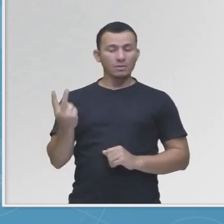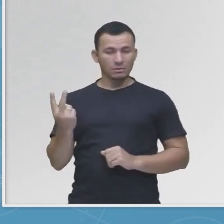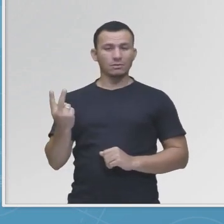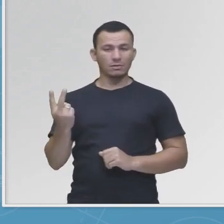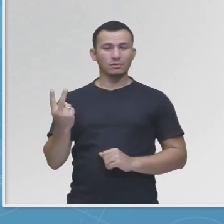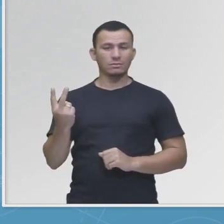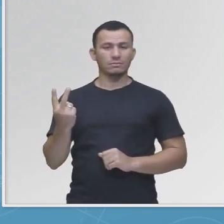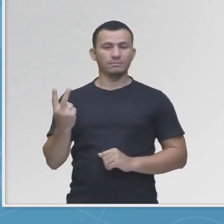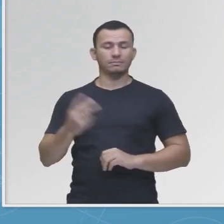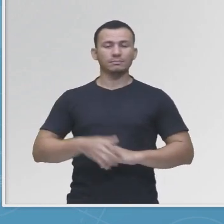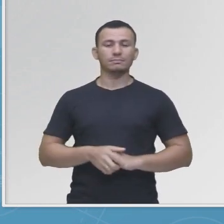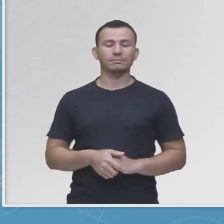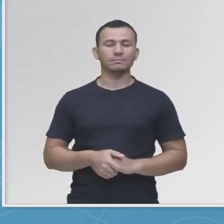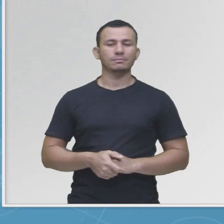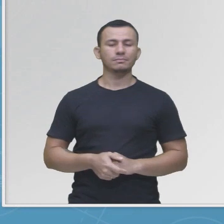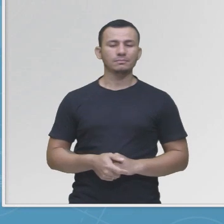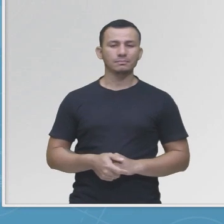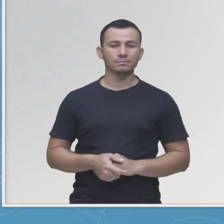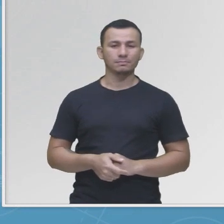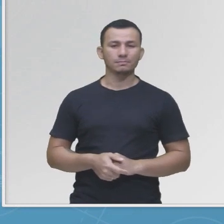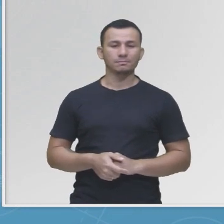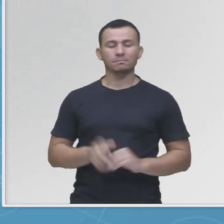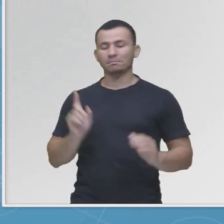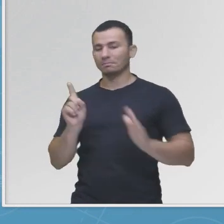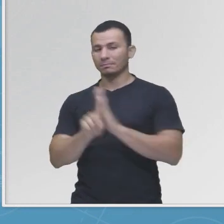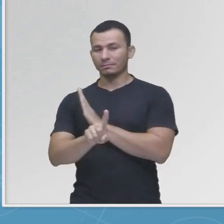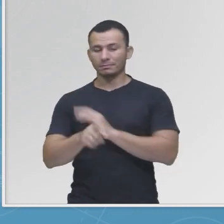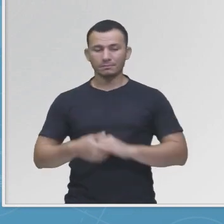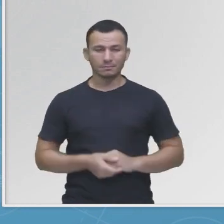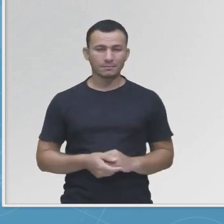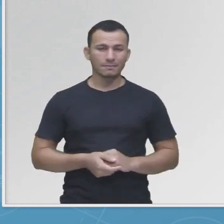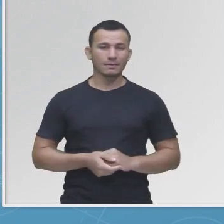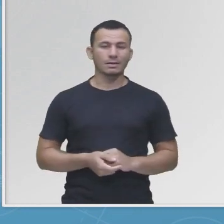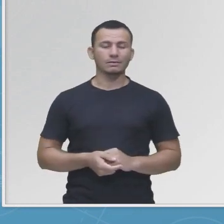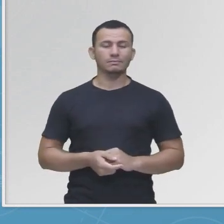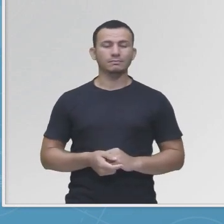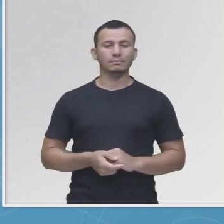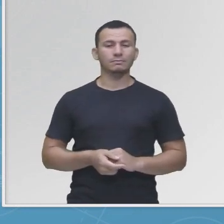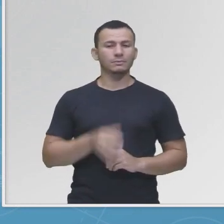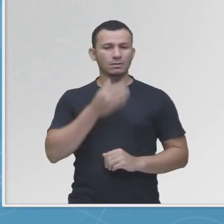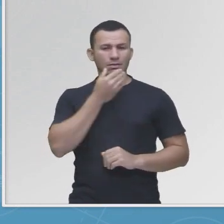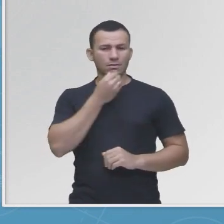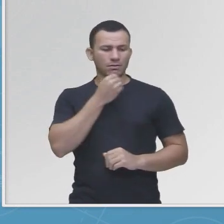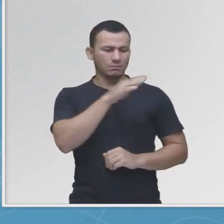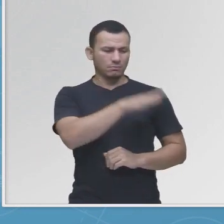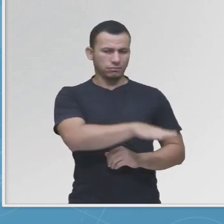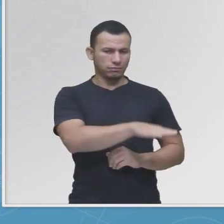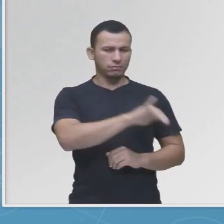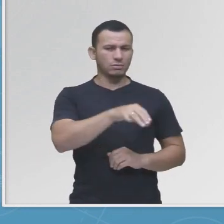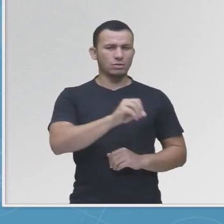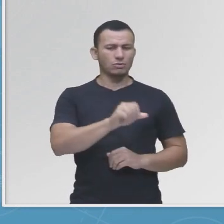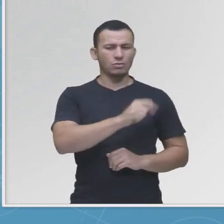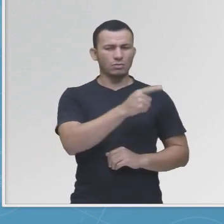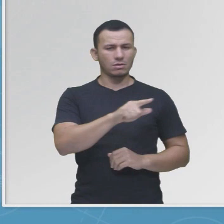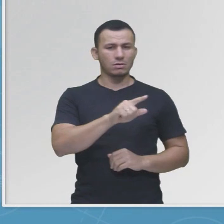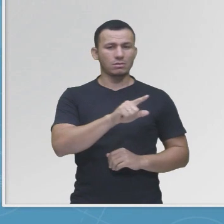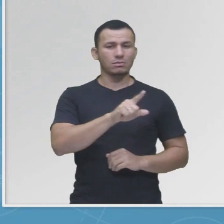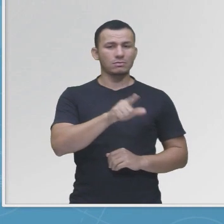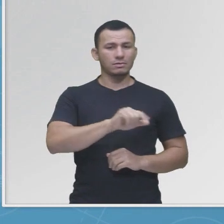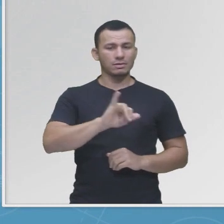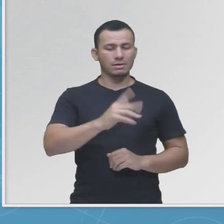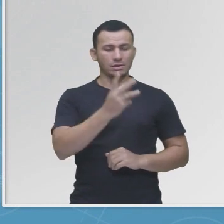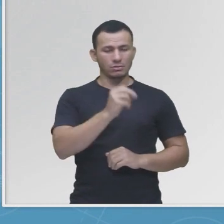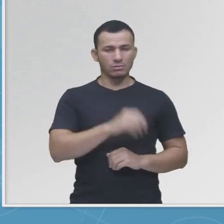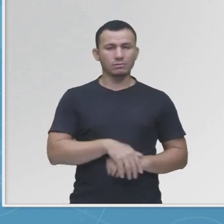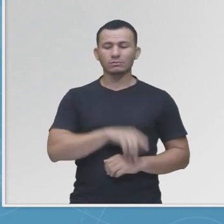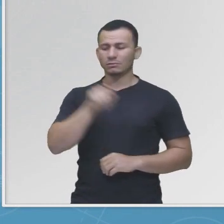2, nós temos a seguinte situação. Joãozinho tem 97 bolinhas de gude.